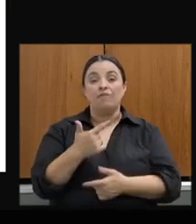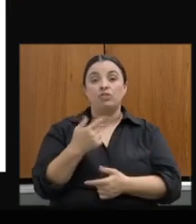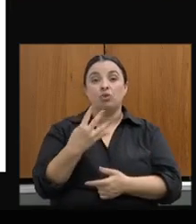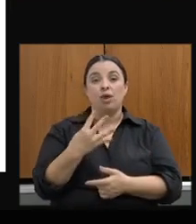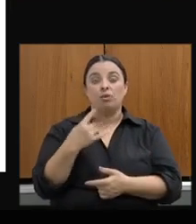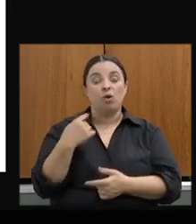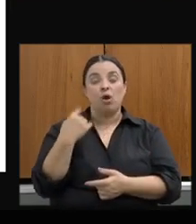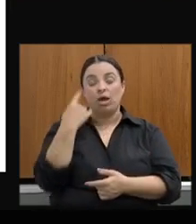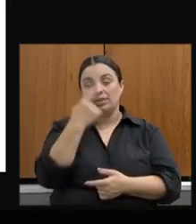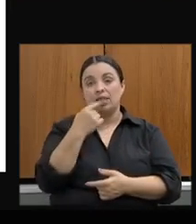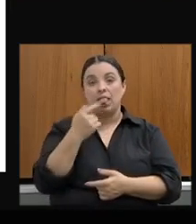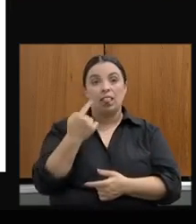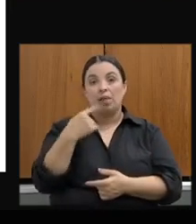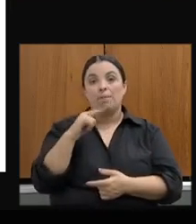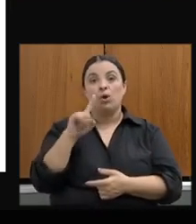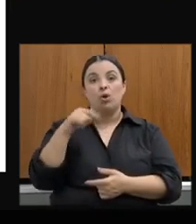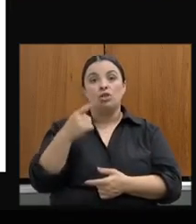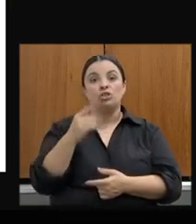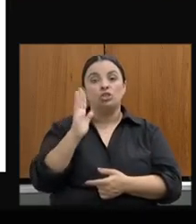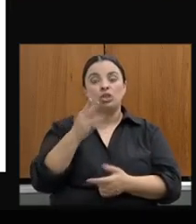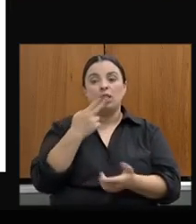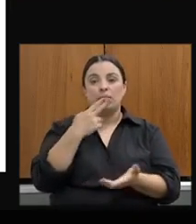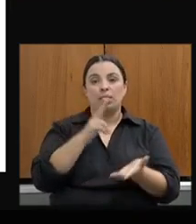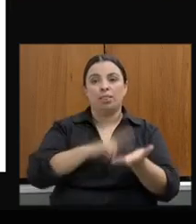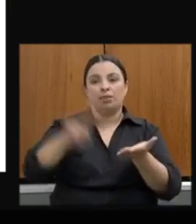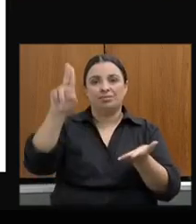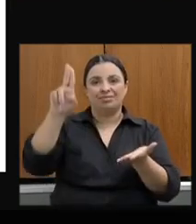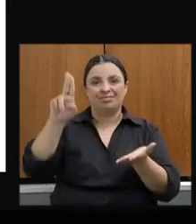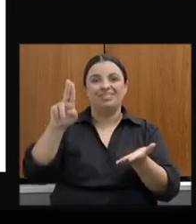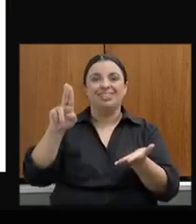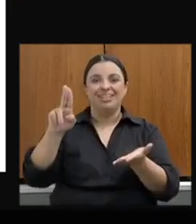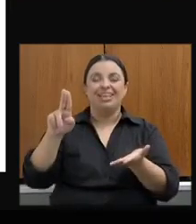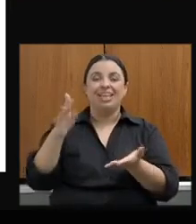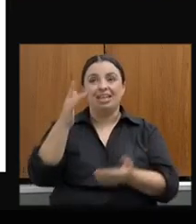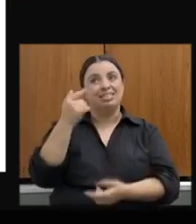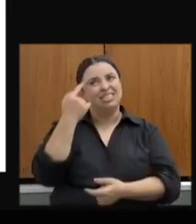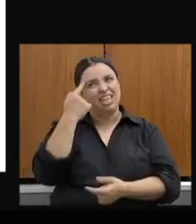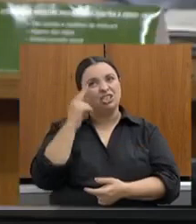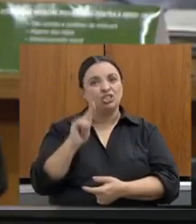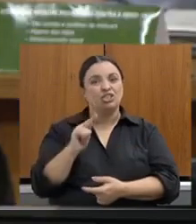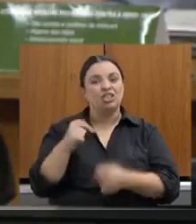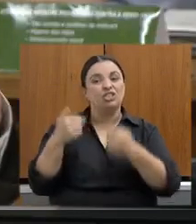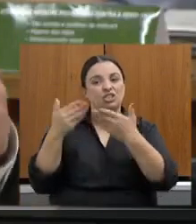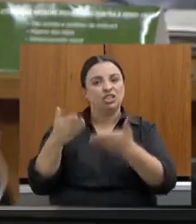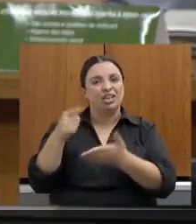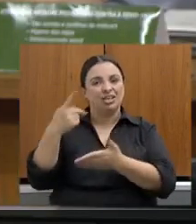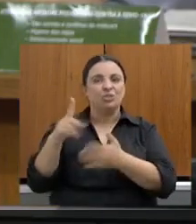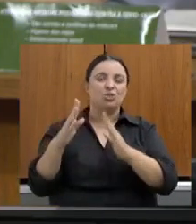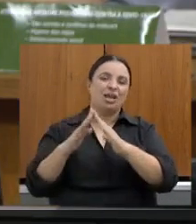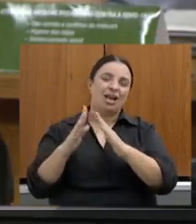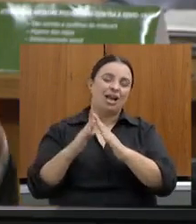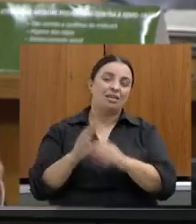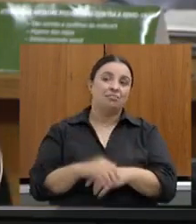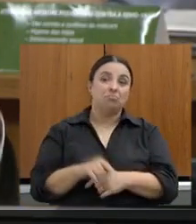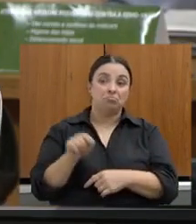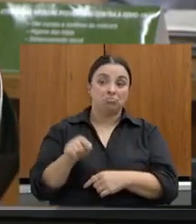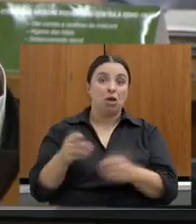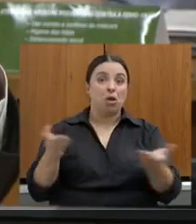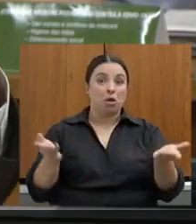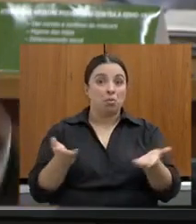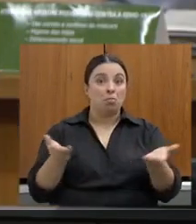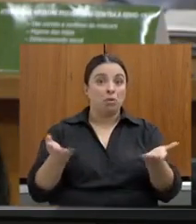no correio e em até sete dias o cidadão recebe na casa dele é uma modernização que